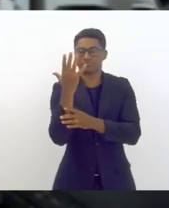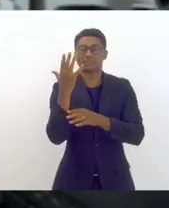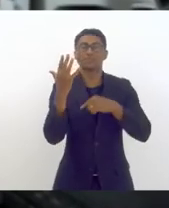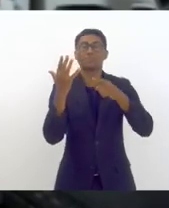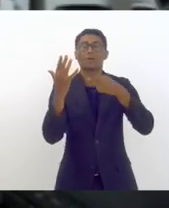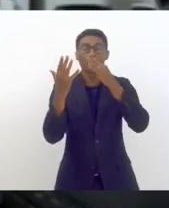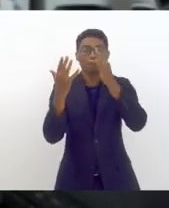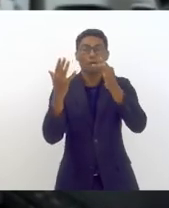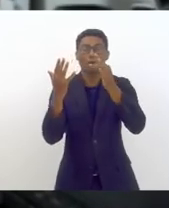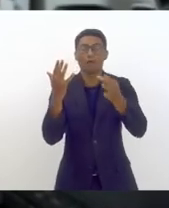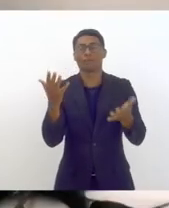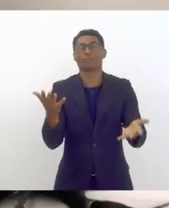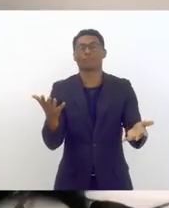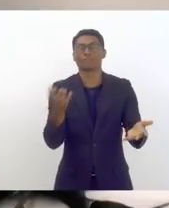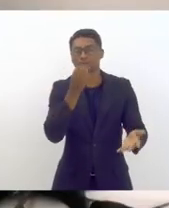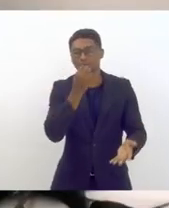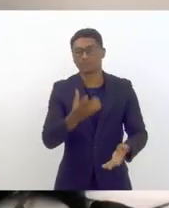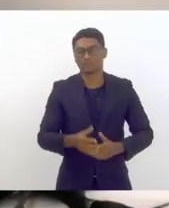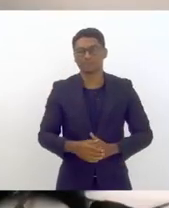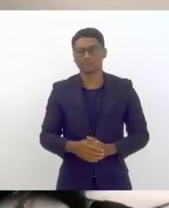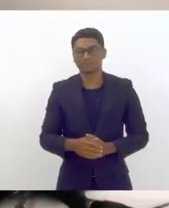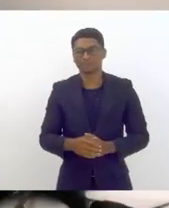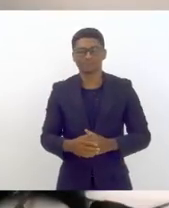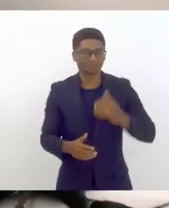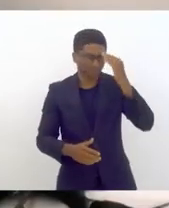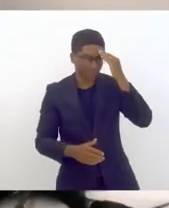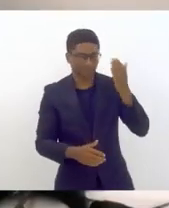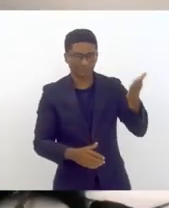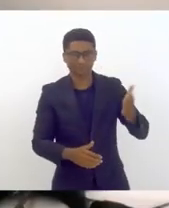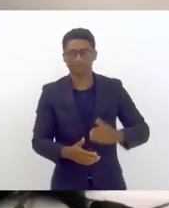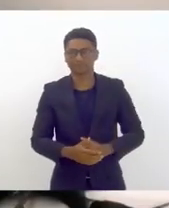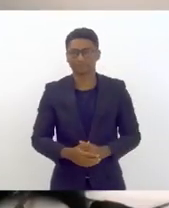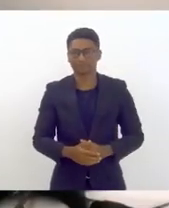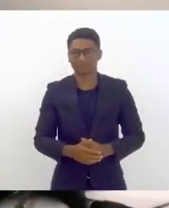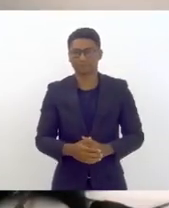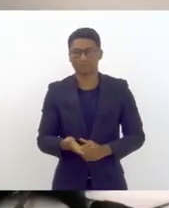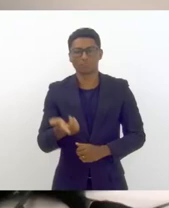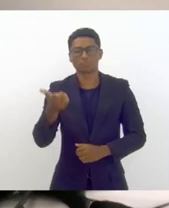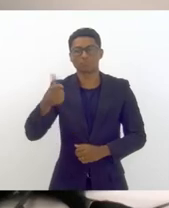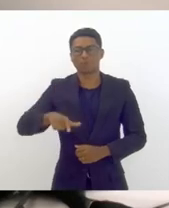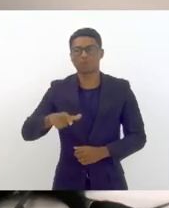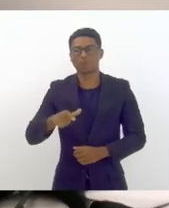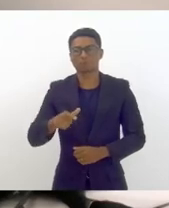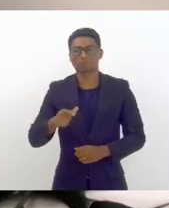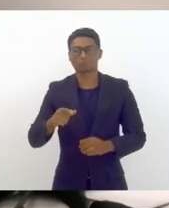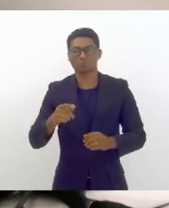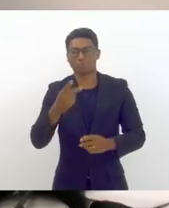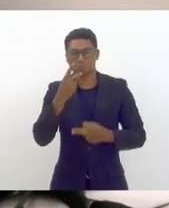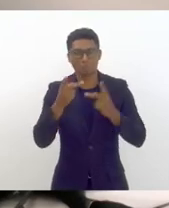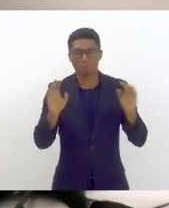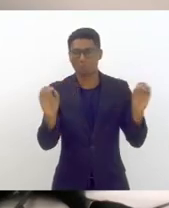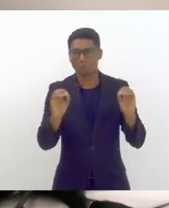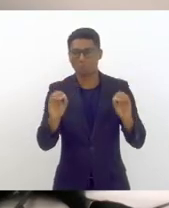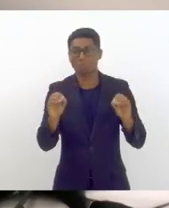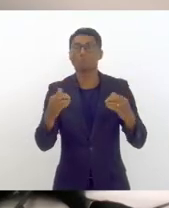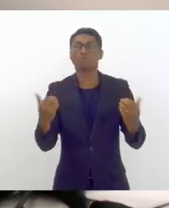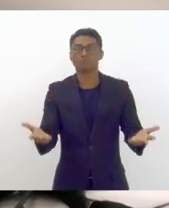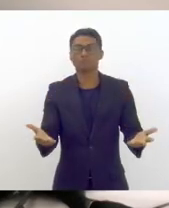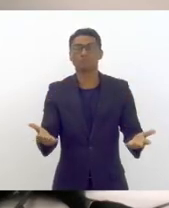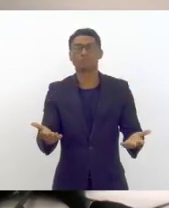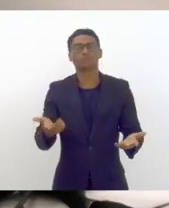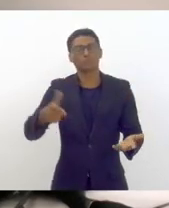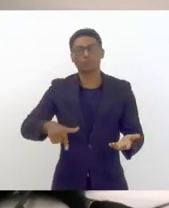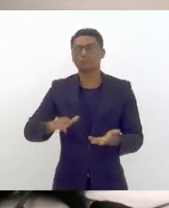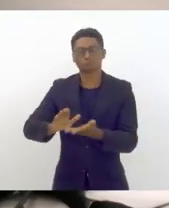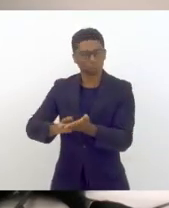muito obrigado. Obrigado, deputado Wanderson Nogueira. Não havendo mais quem queira fazer uso da palavra, saúdo a todos novamente, sobretudo os autores